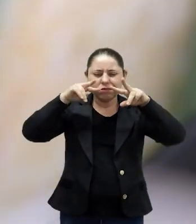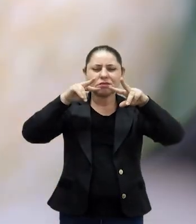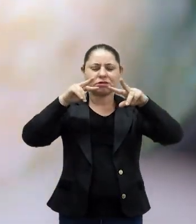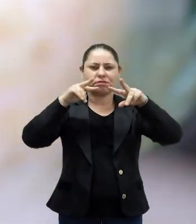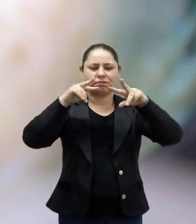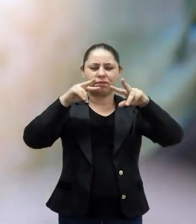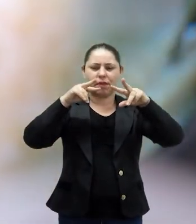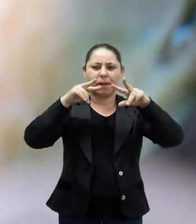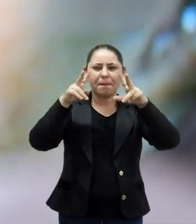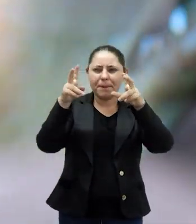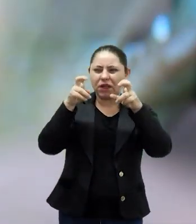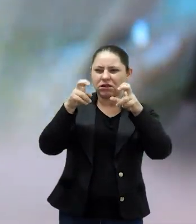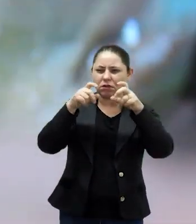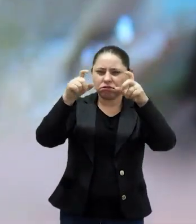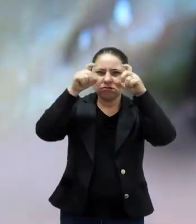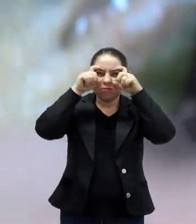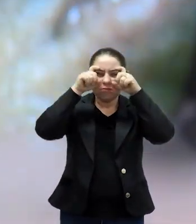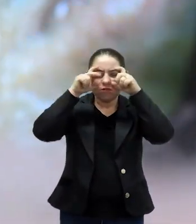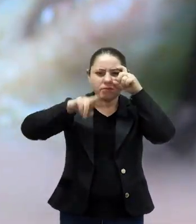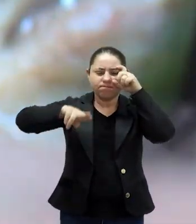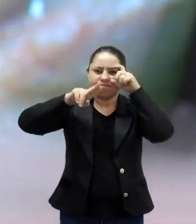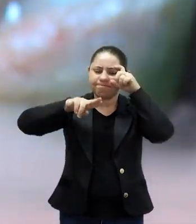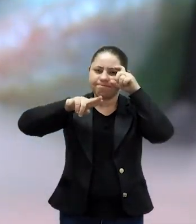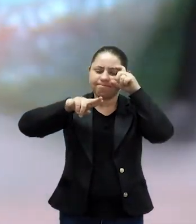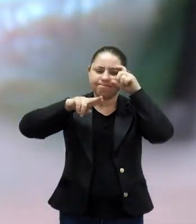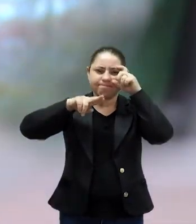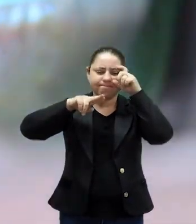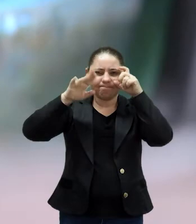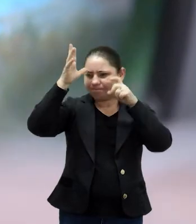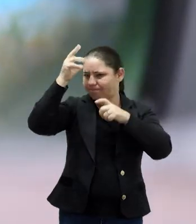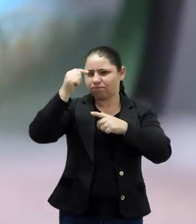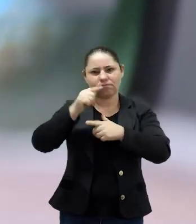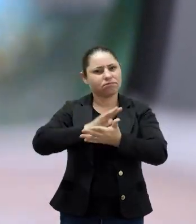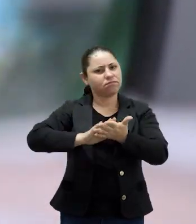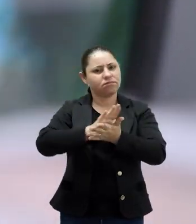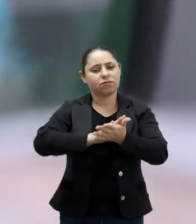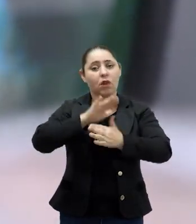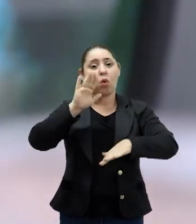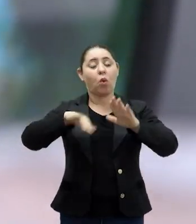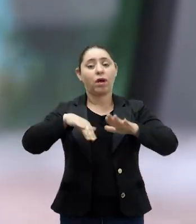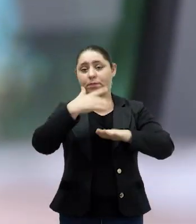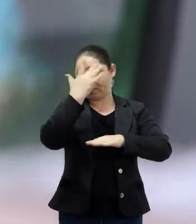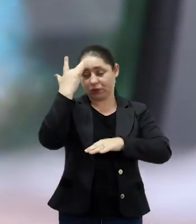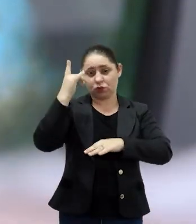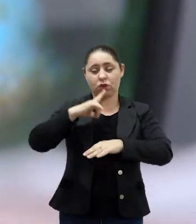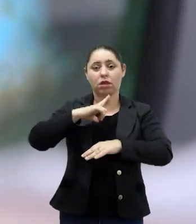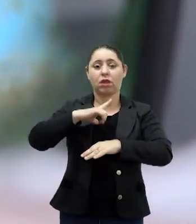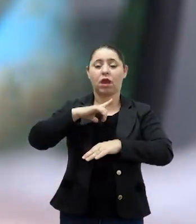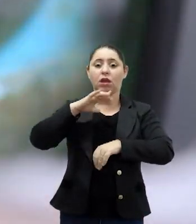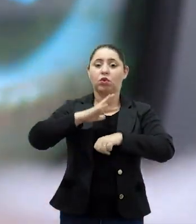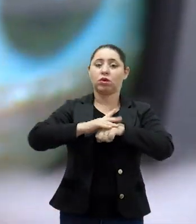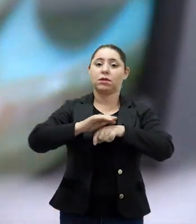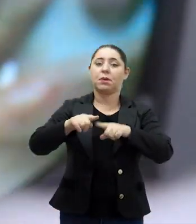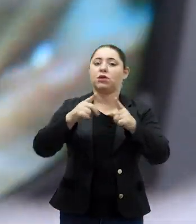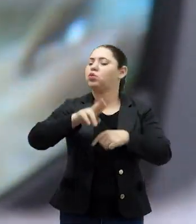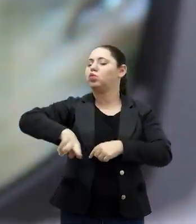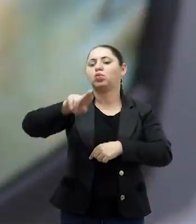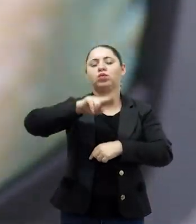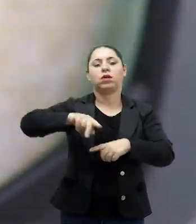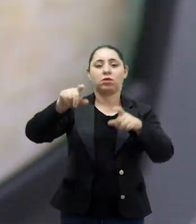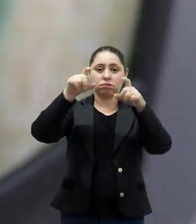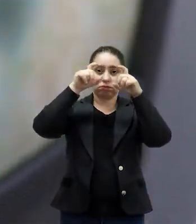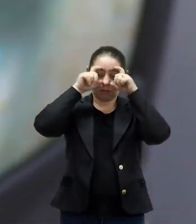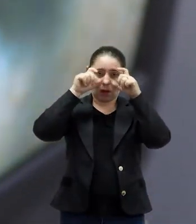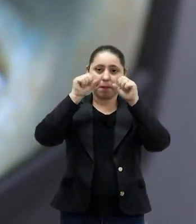paciente começa a perceber que o óculos também não está sendo eficiente, ou pacientes que às vezes têm catarata e não querem mais usar